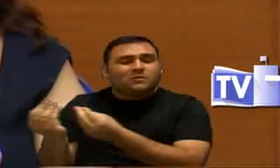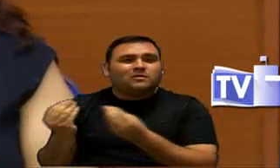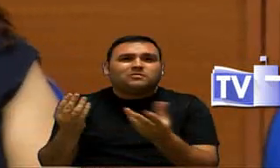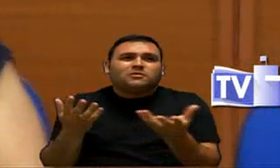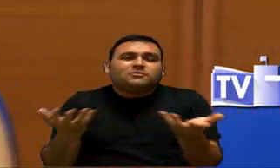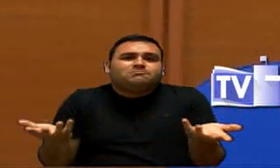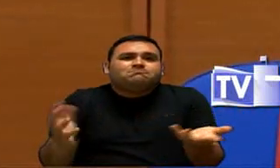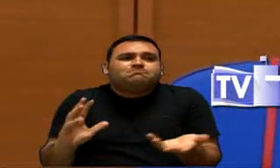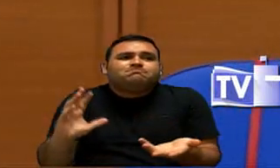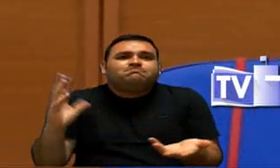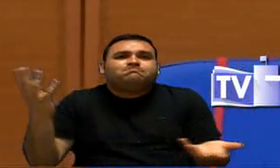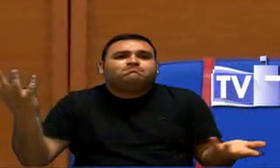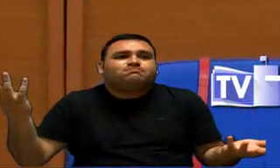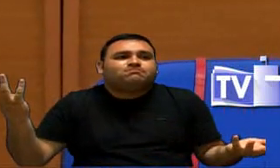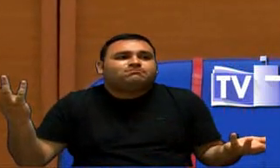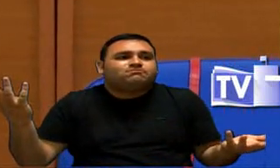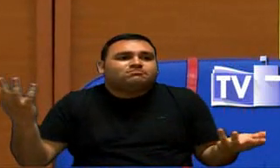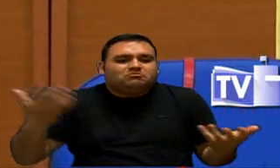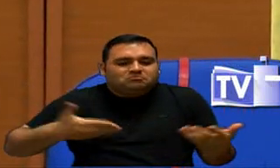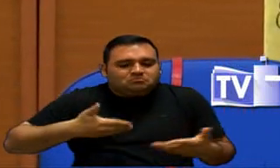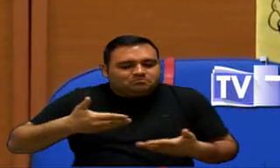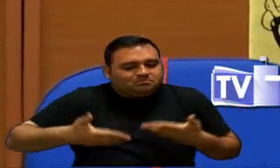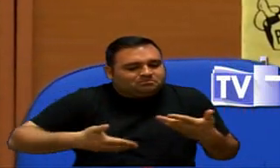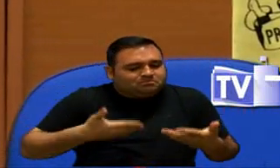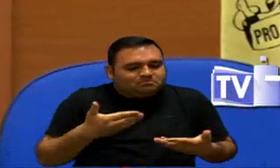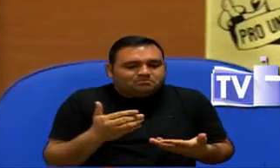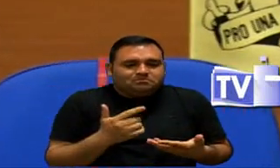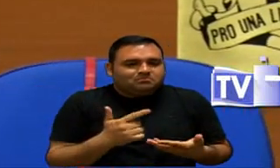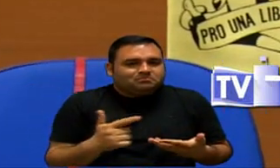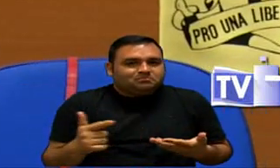infelizmente, não vivemos isso.